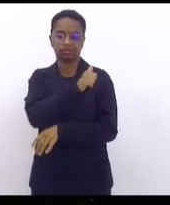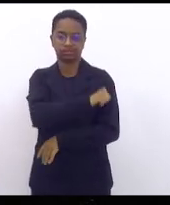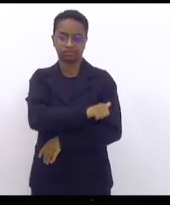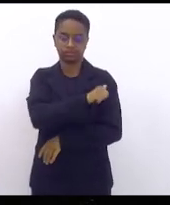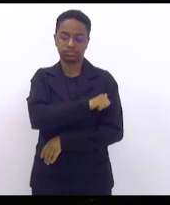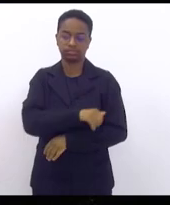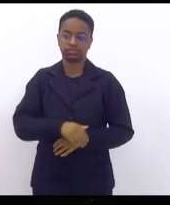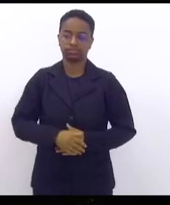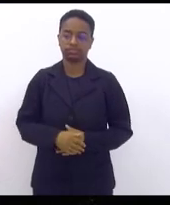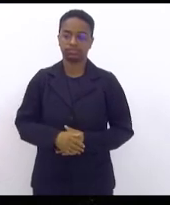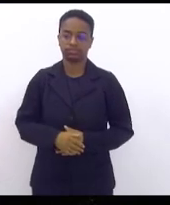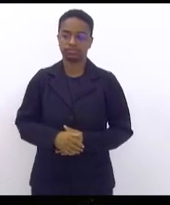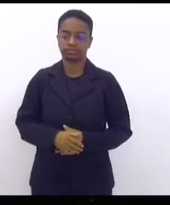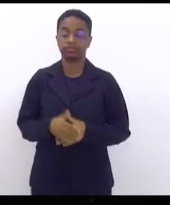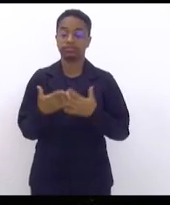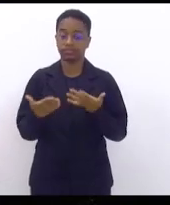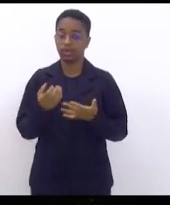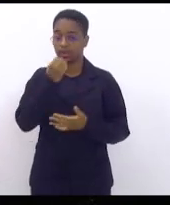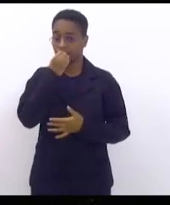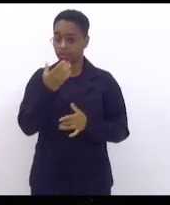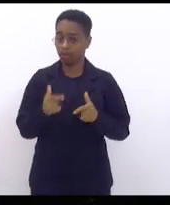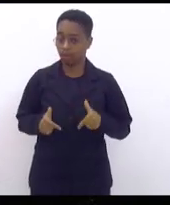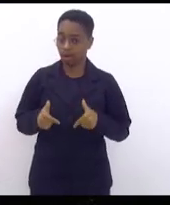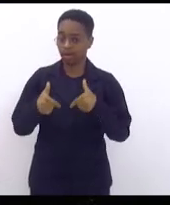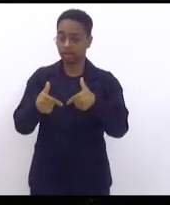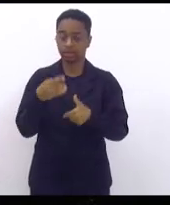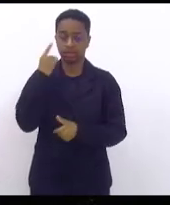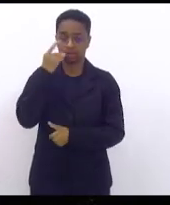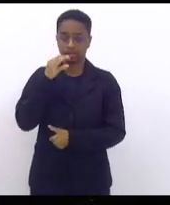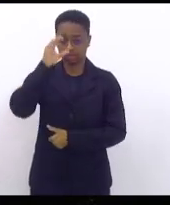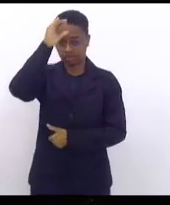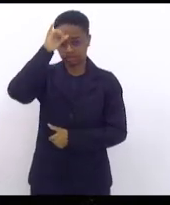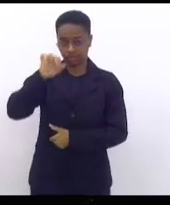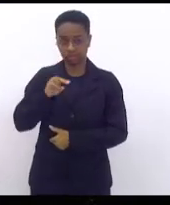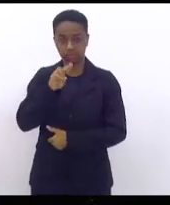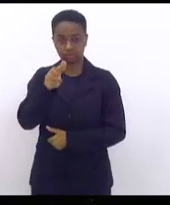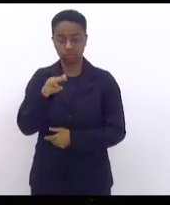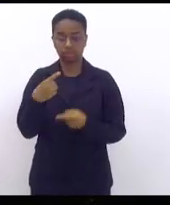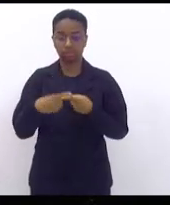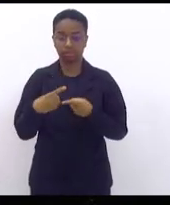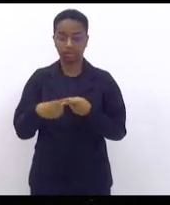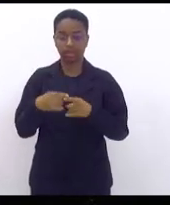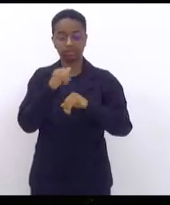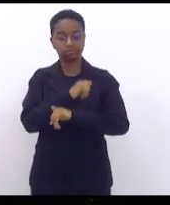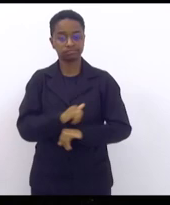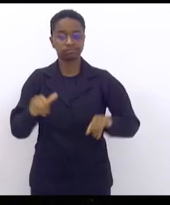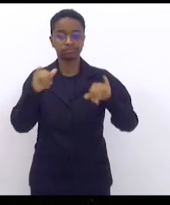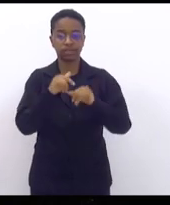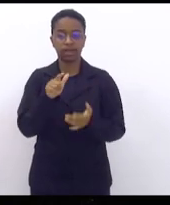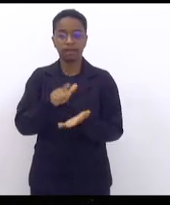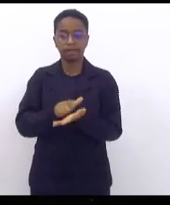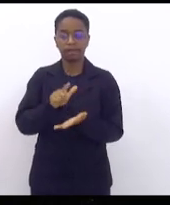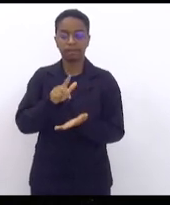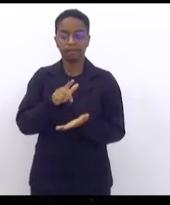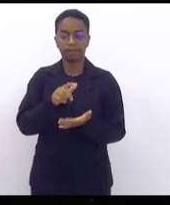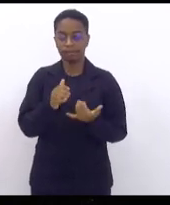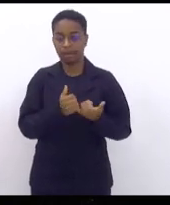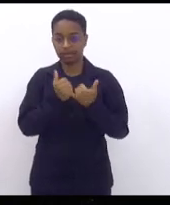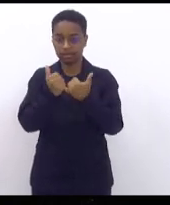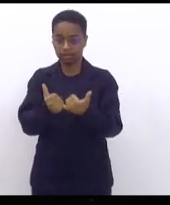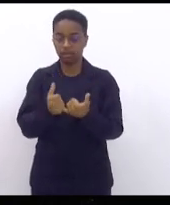Janeiro. E foi muito boa a iniciativa da deputada Tia Ju, quando ela declara patrimônio